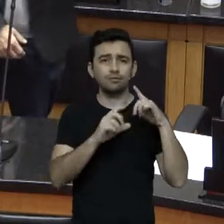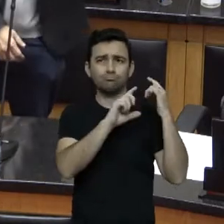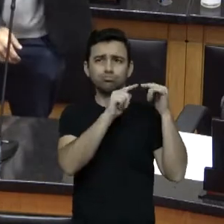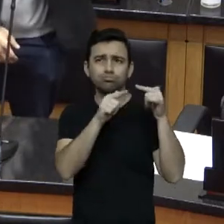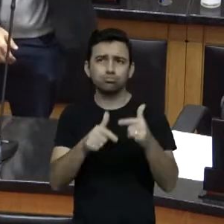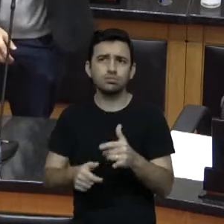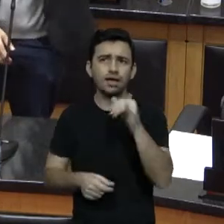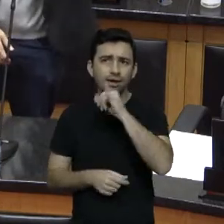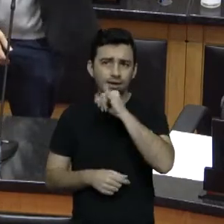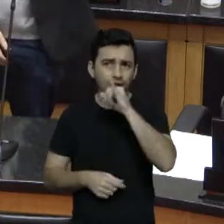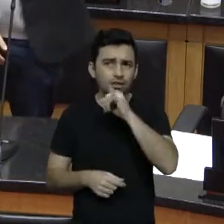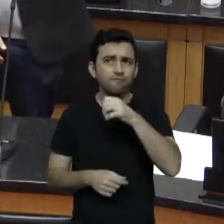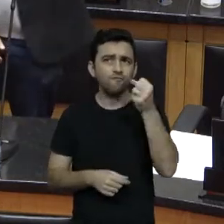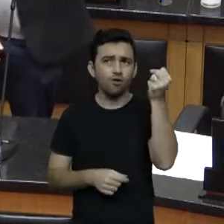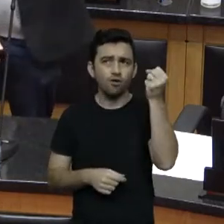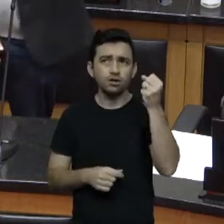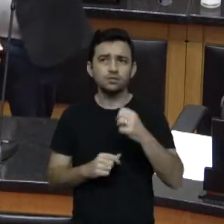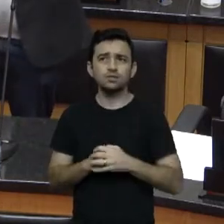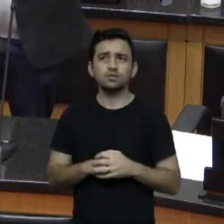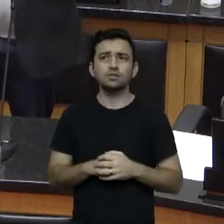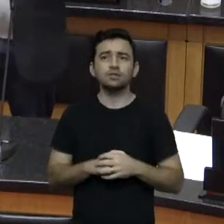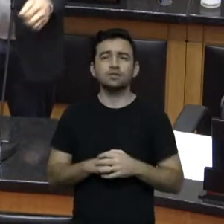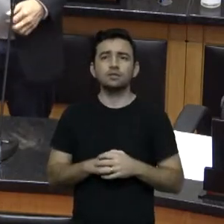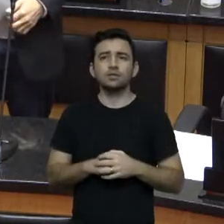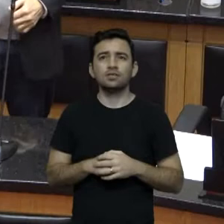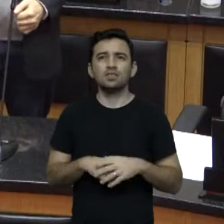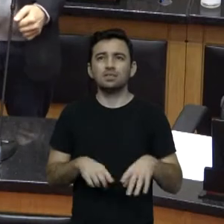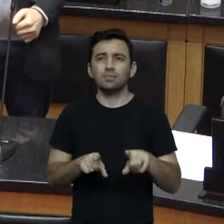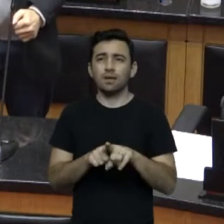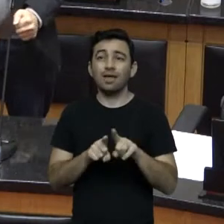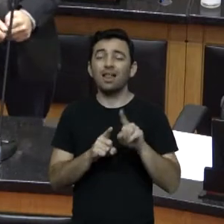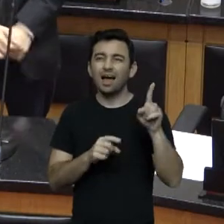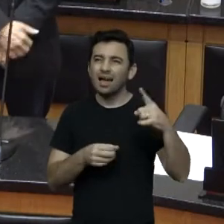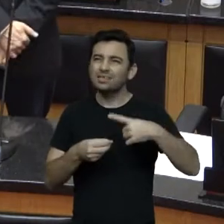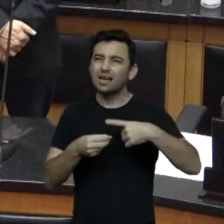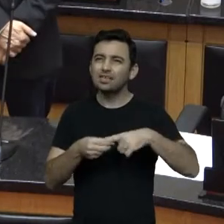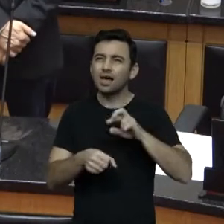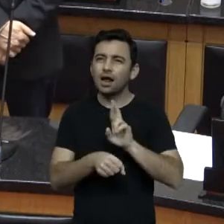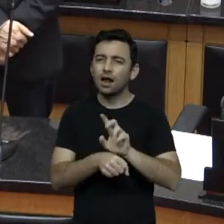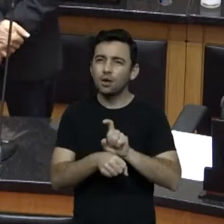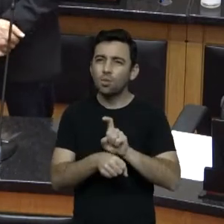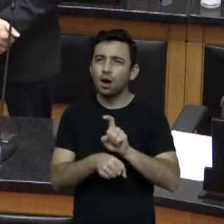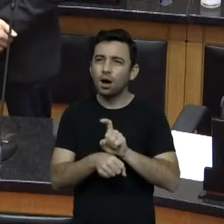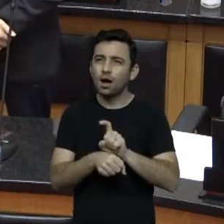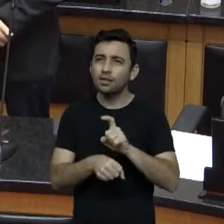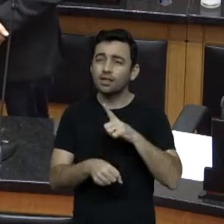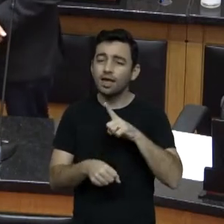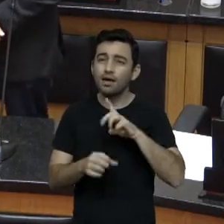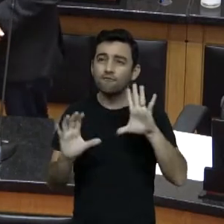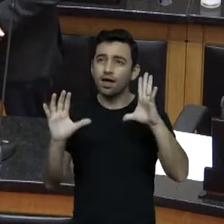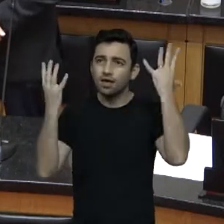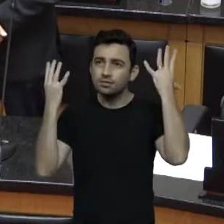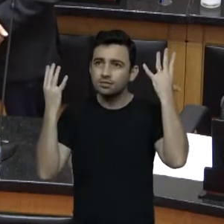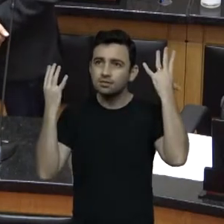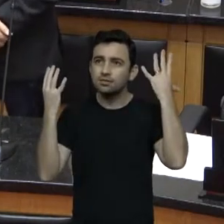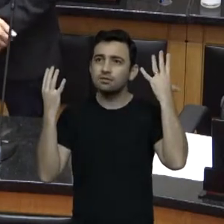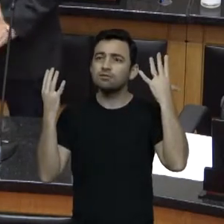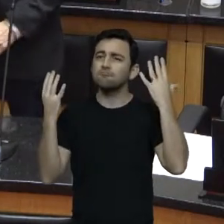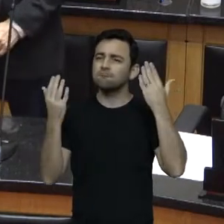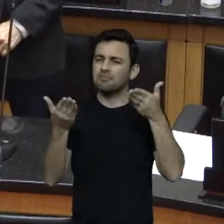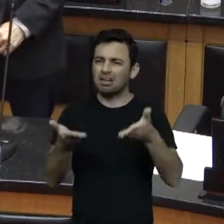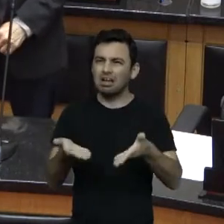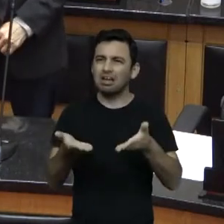forte mas tem outros eventos como a partir de amanhã tem na cidade de Araranguá a festa Nossa Senhora Mãe dos Homens são mais de 20 mil pessoas